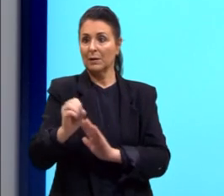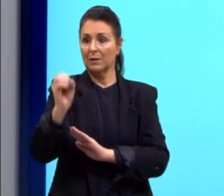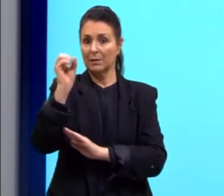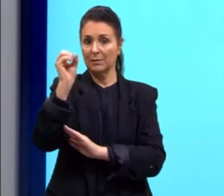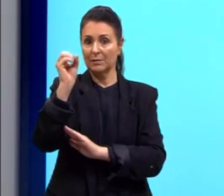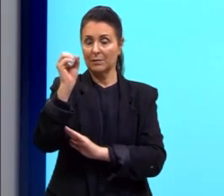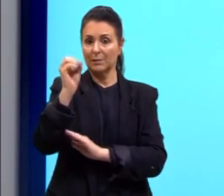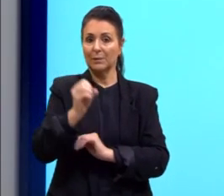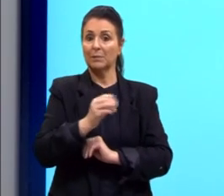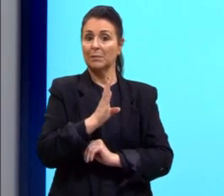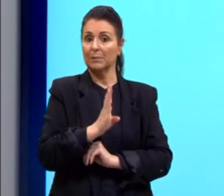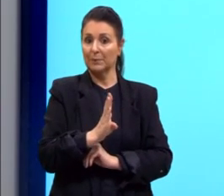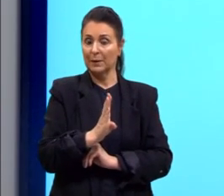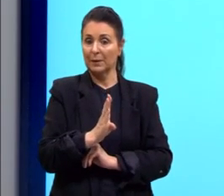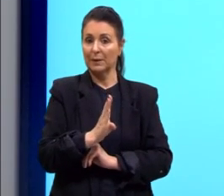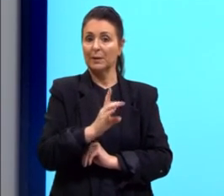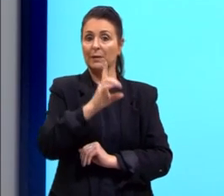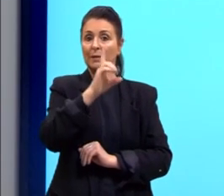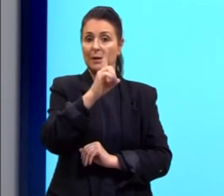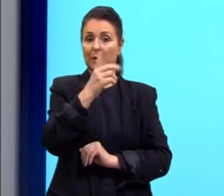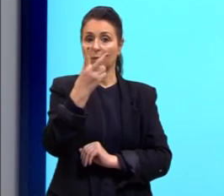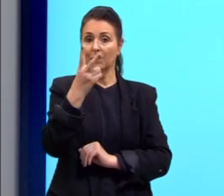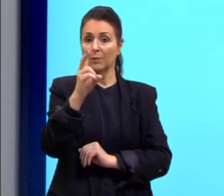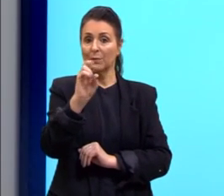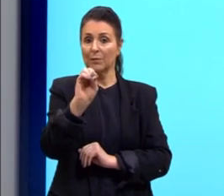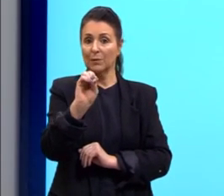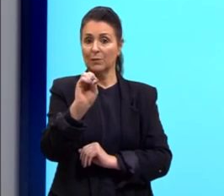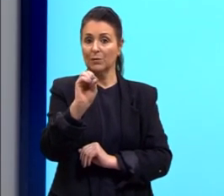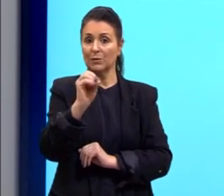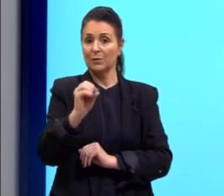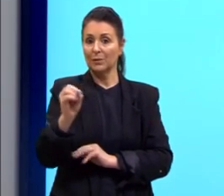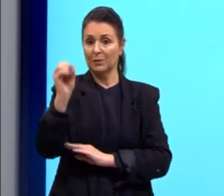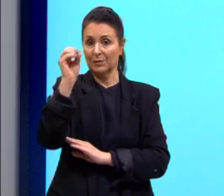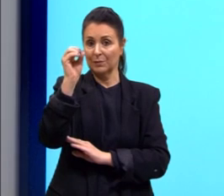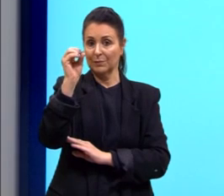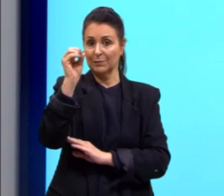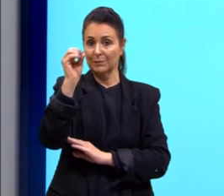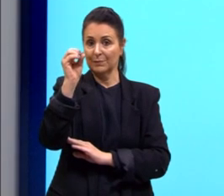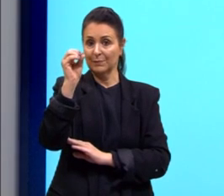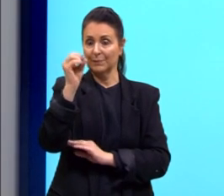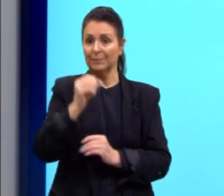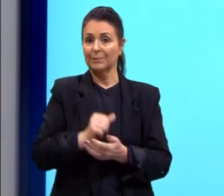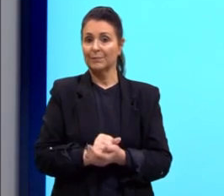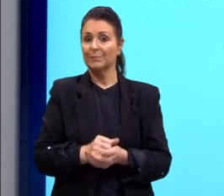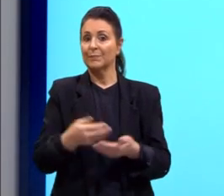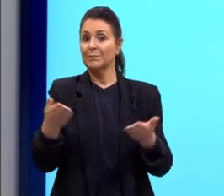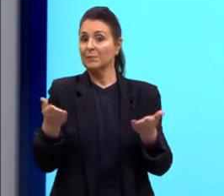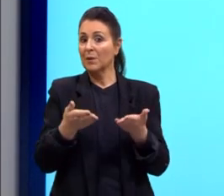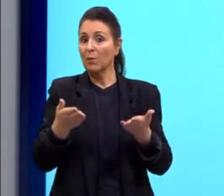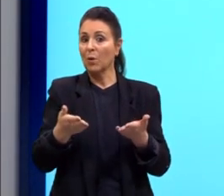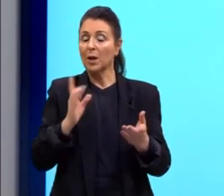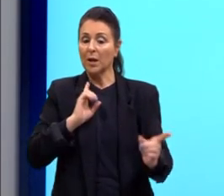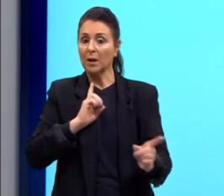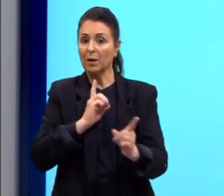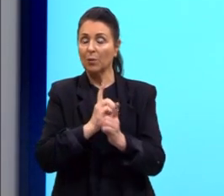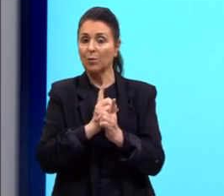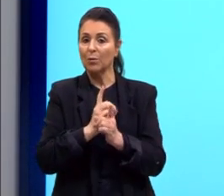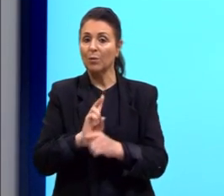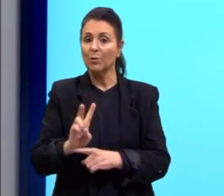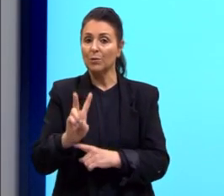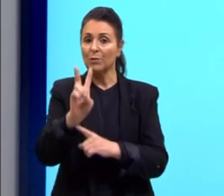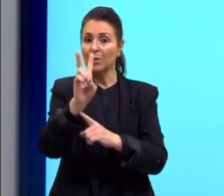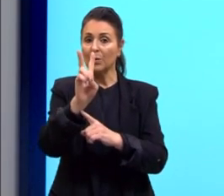graus bevale 120° cá E aí assim determinamos os